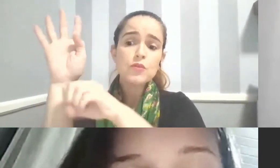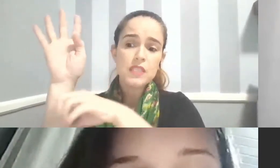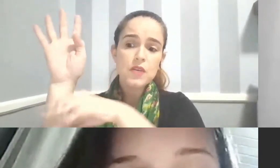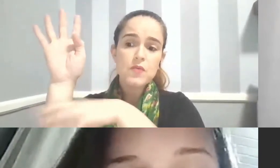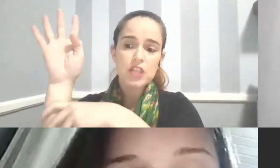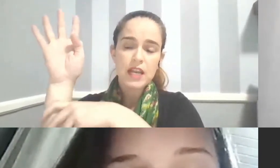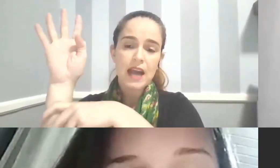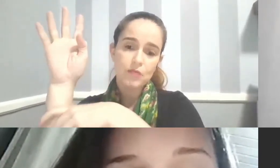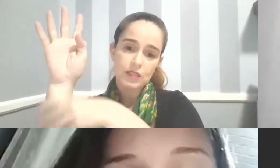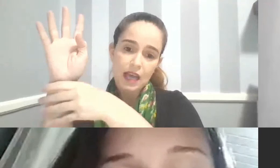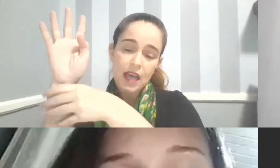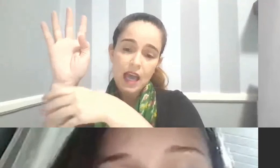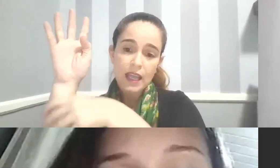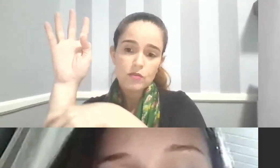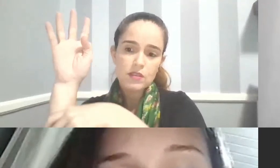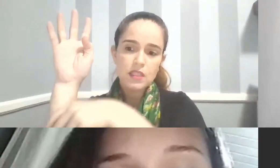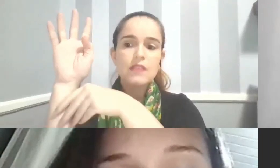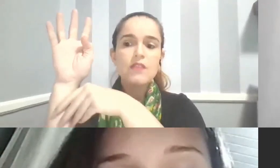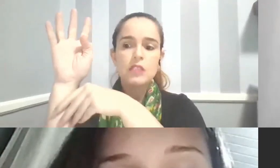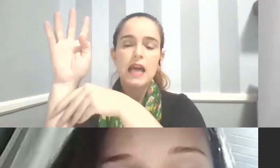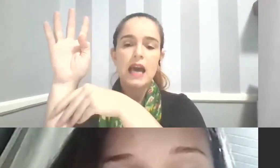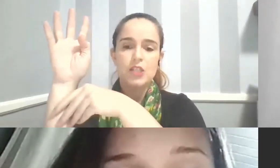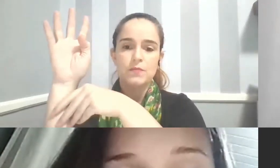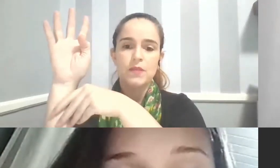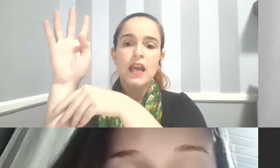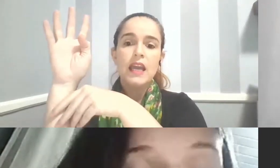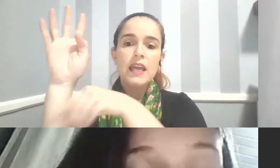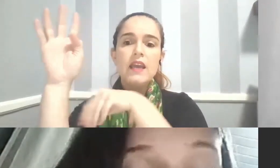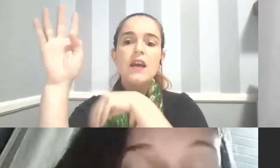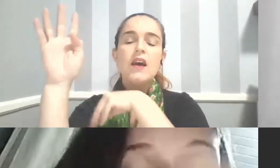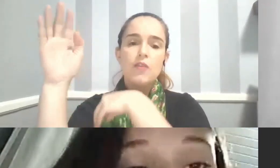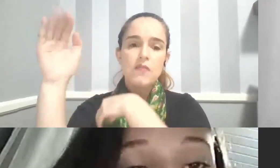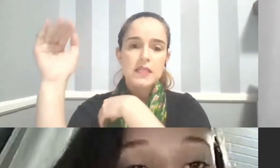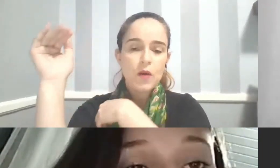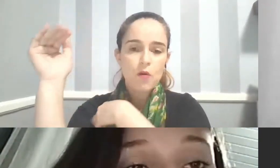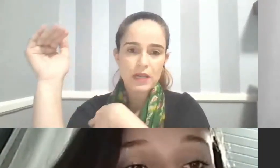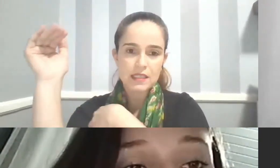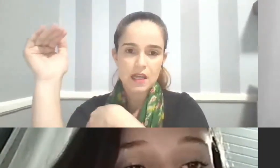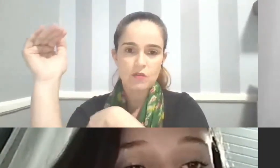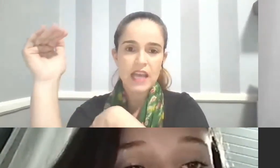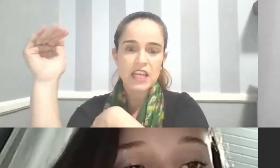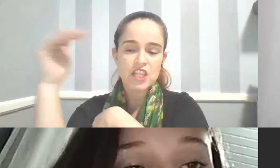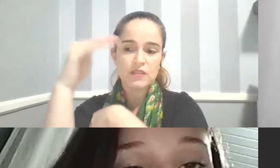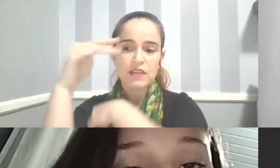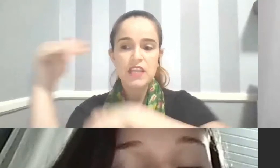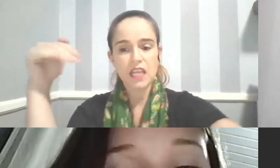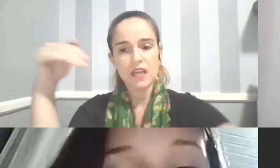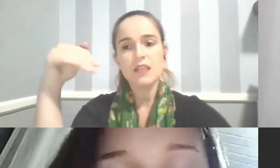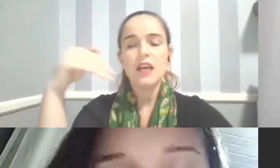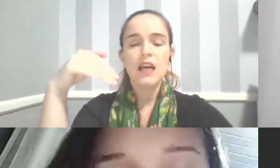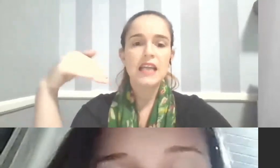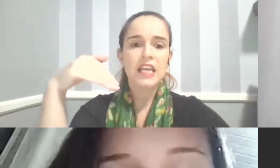desse fluxo sanguíneo chegar. Eu vou estar reduzindo essa velocidade. E vou fazer uma compressão na região